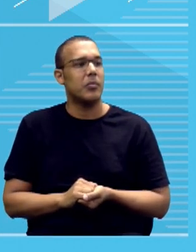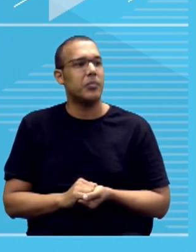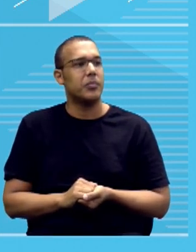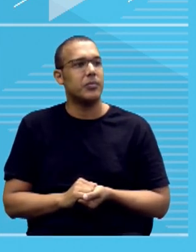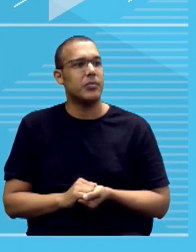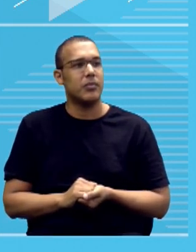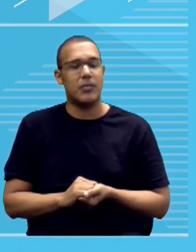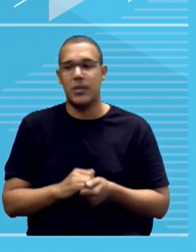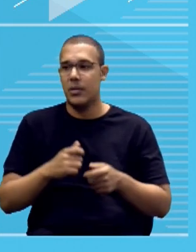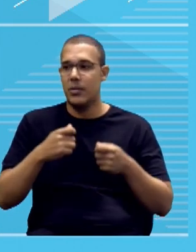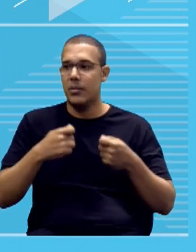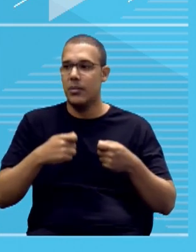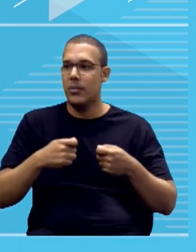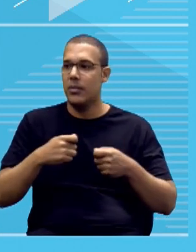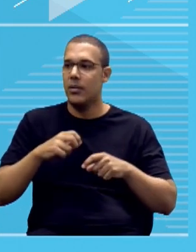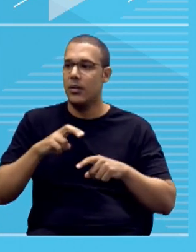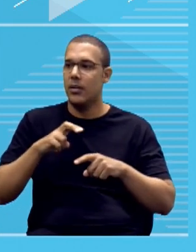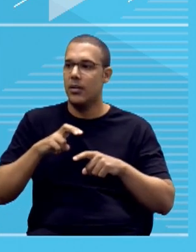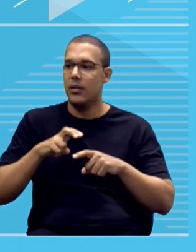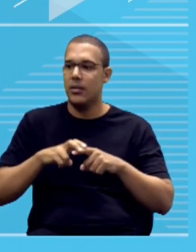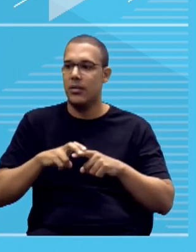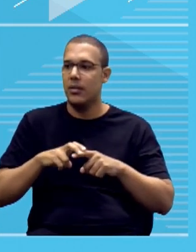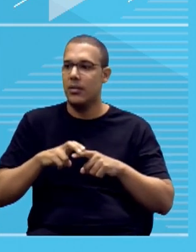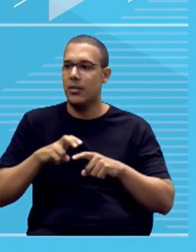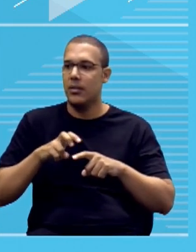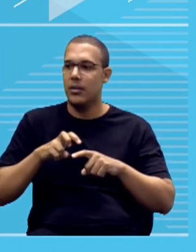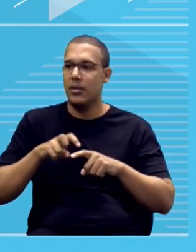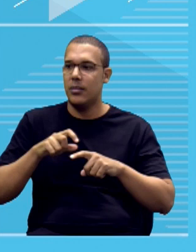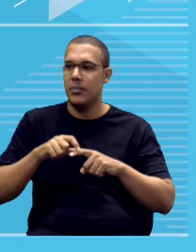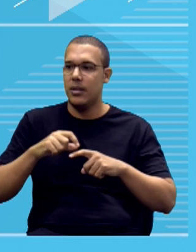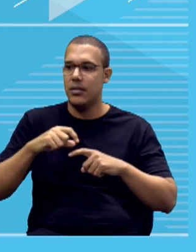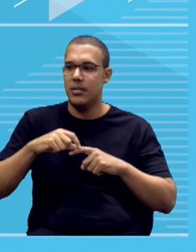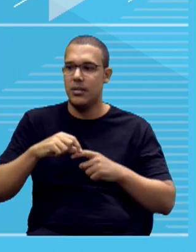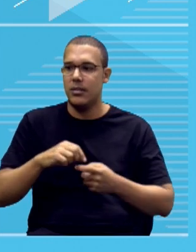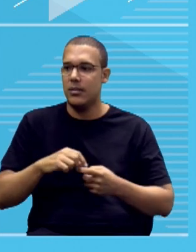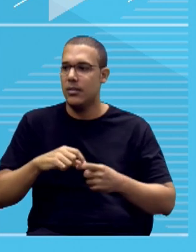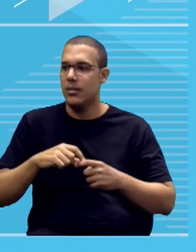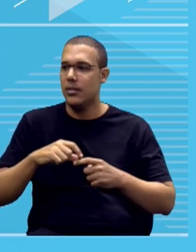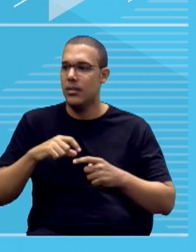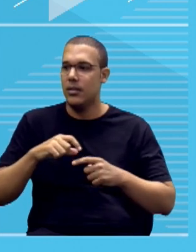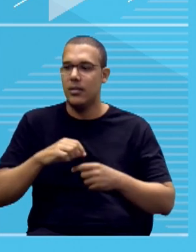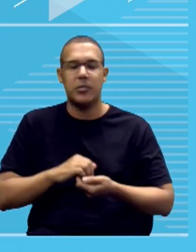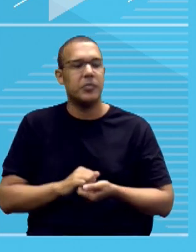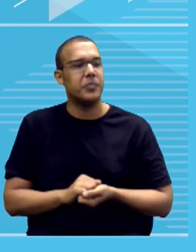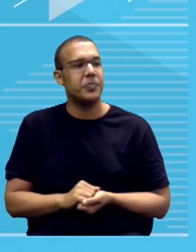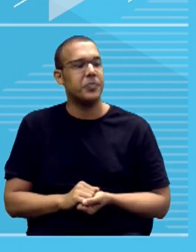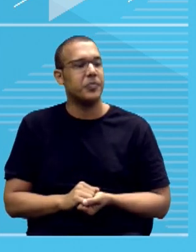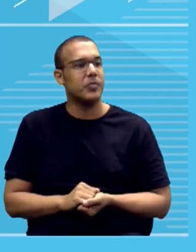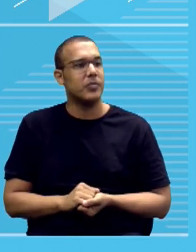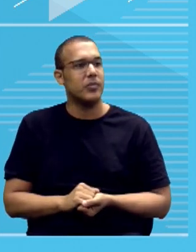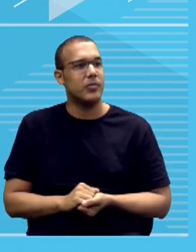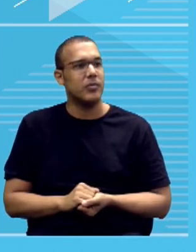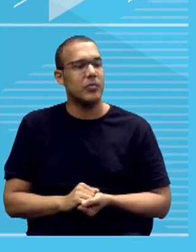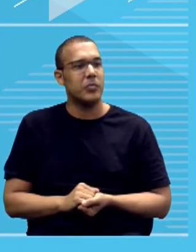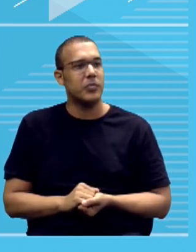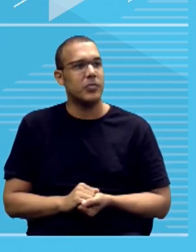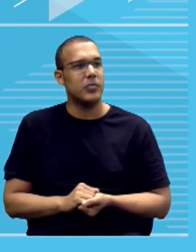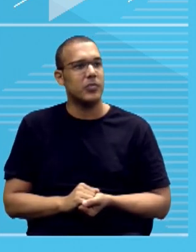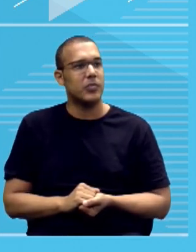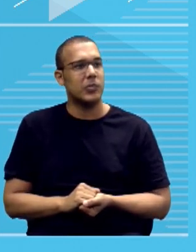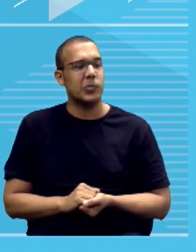resistência vezes o valor da corrente. A DDP, ele já deu vale 2, tá bom? Resistência